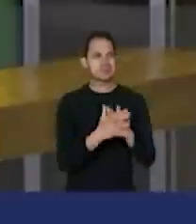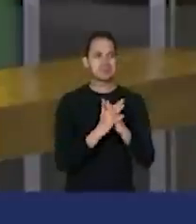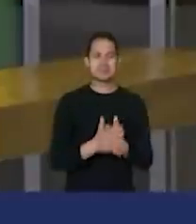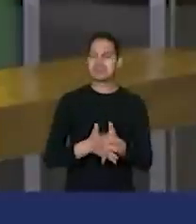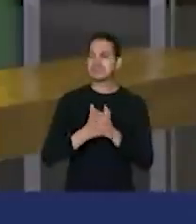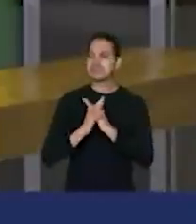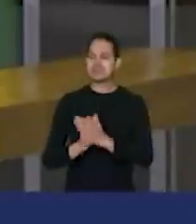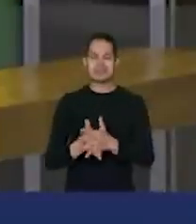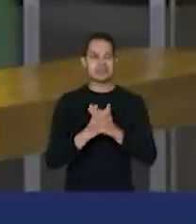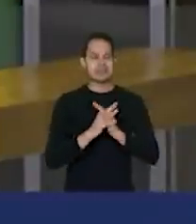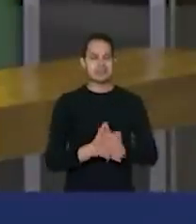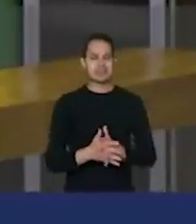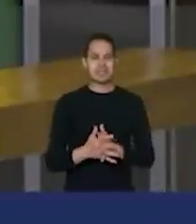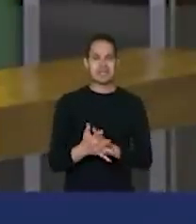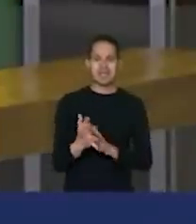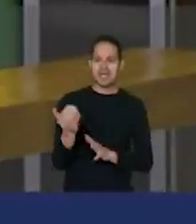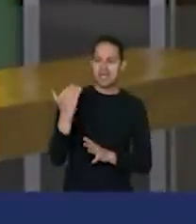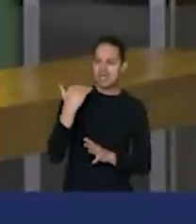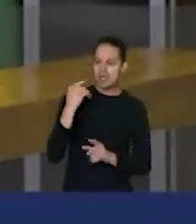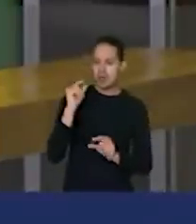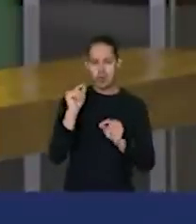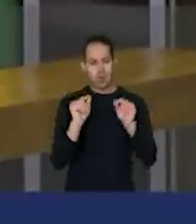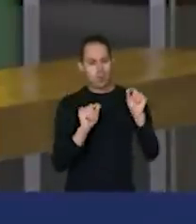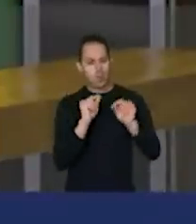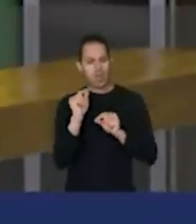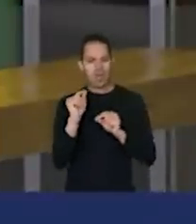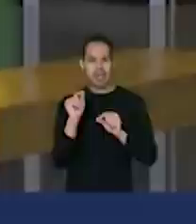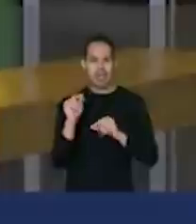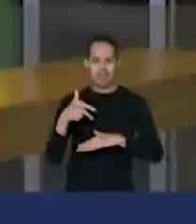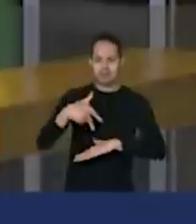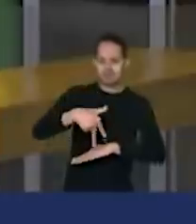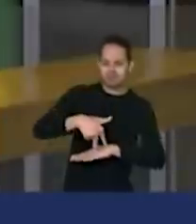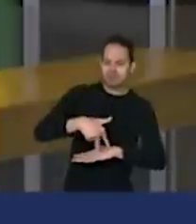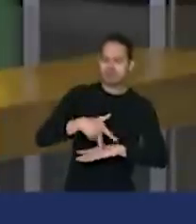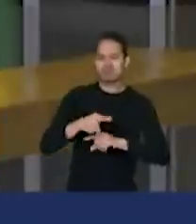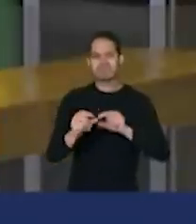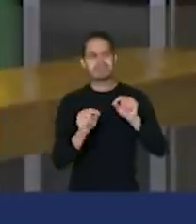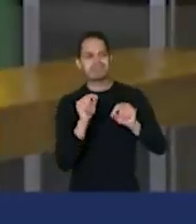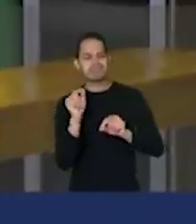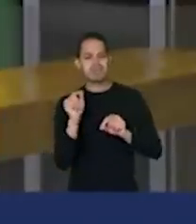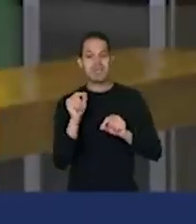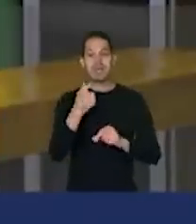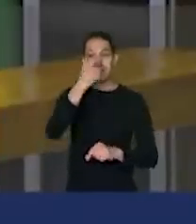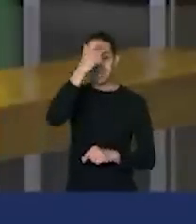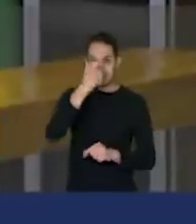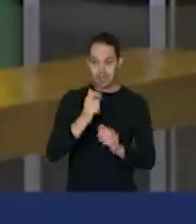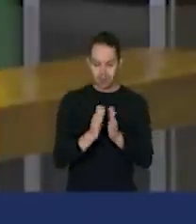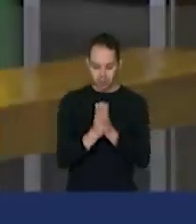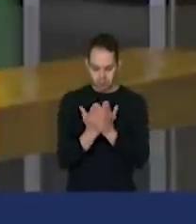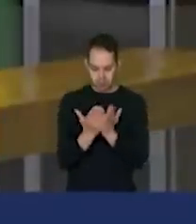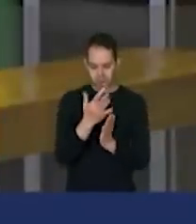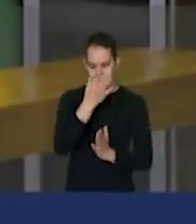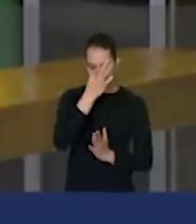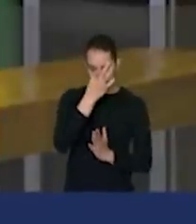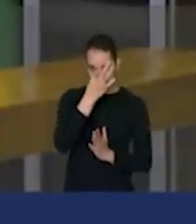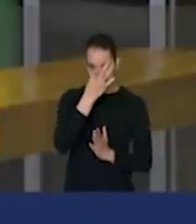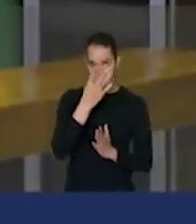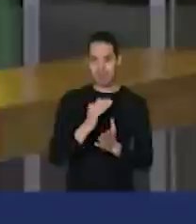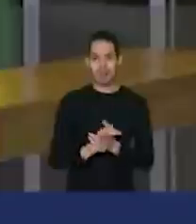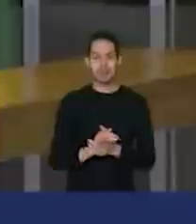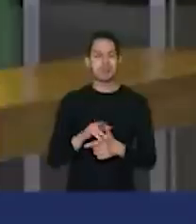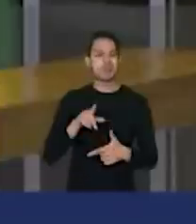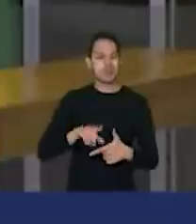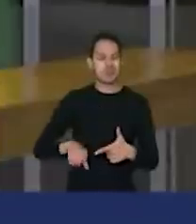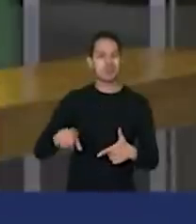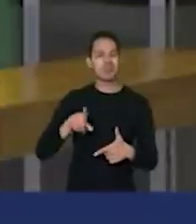entender que eu era entendeu o que que eu estava fazendo aqui é sou evangélico e tive grandes problemas